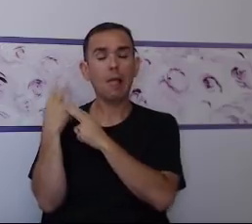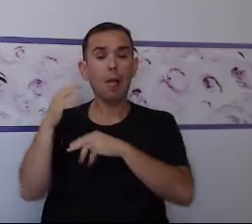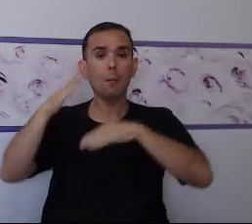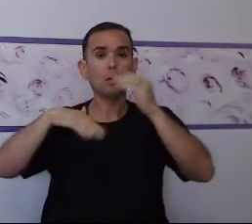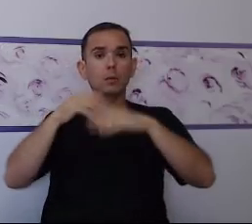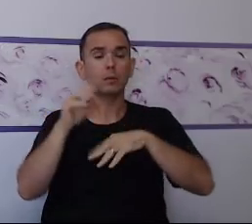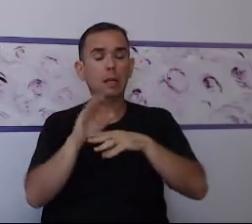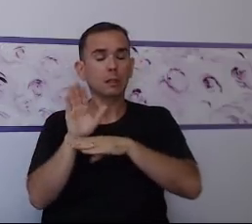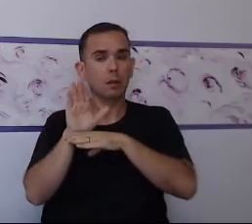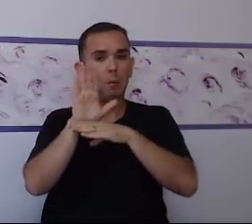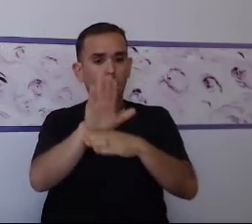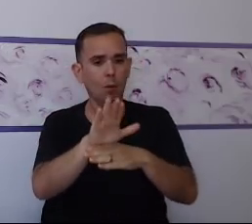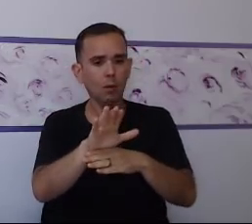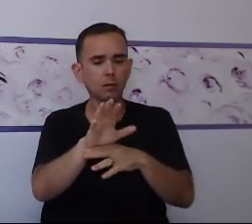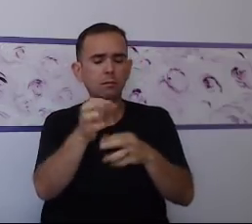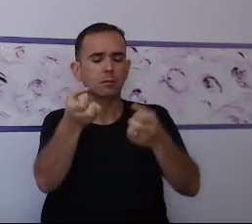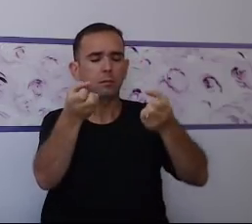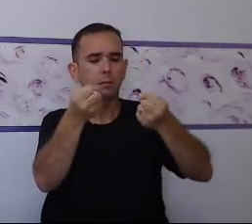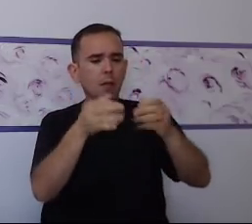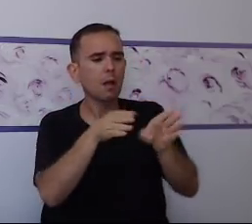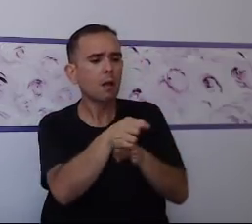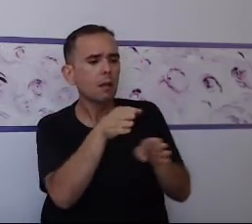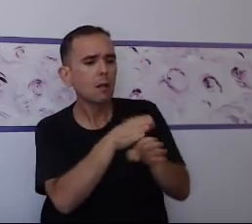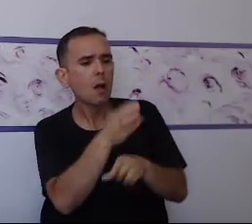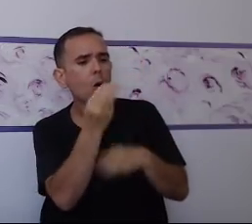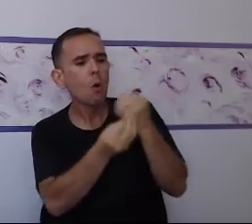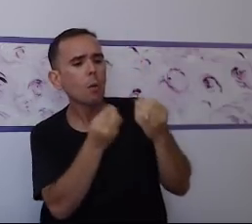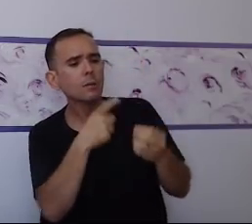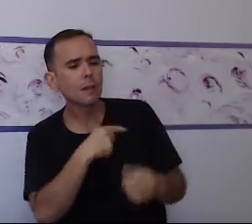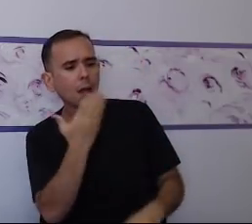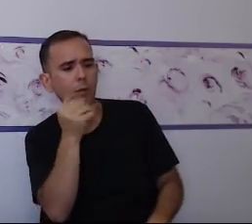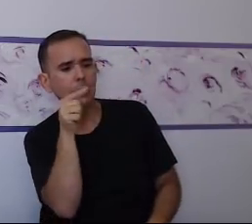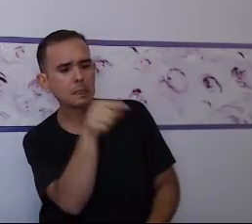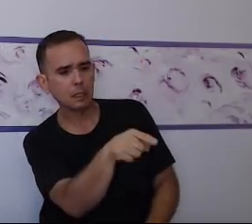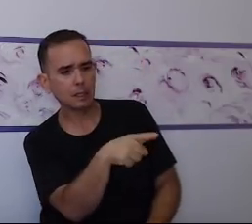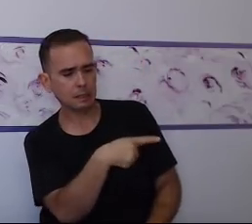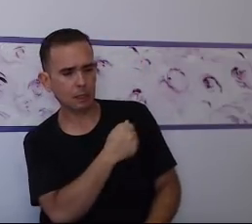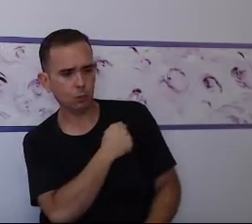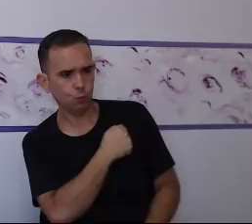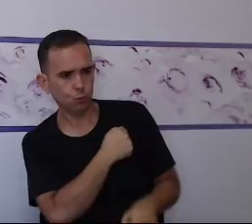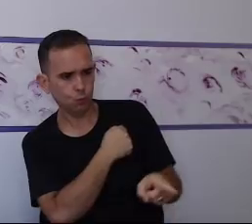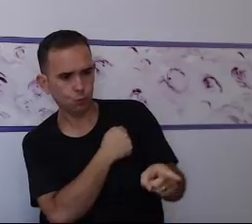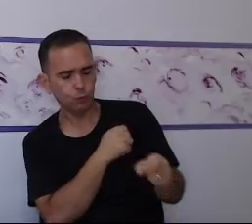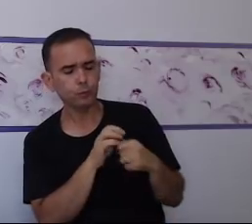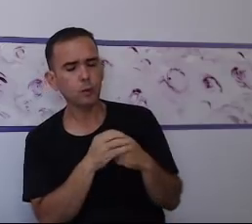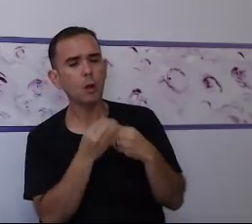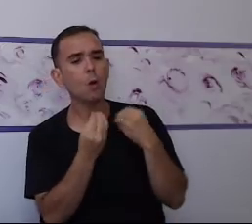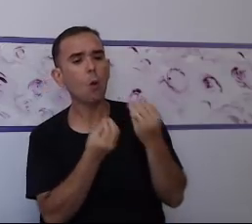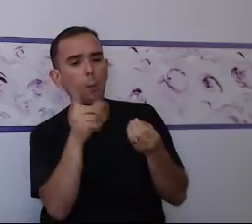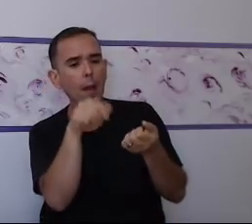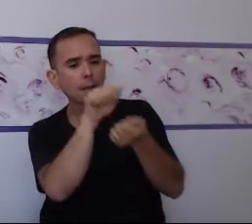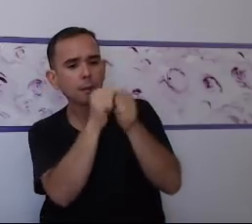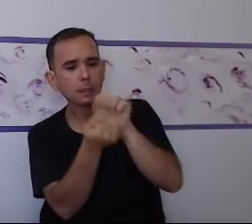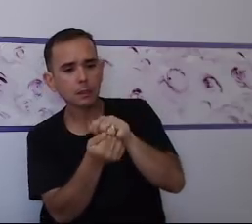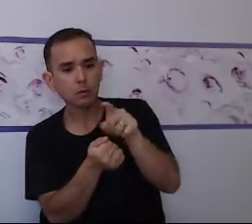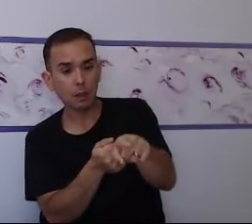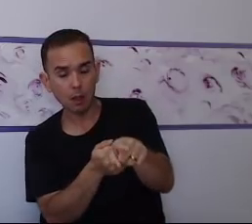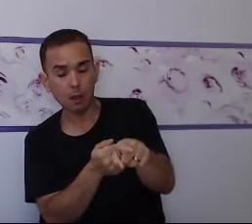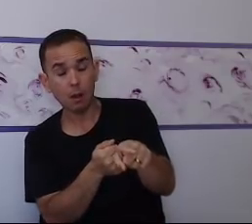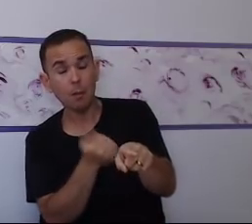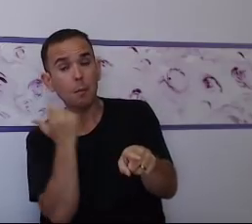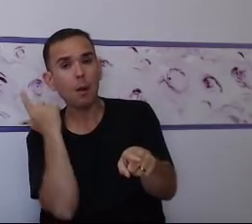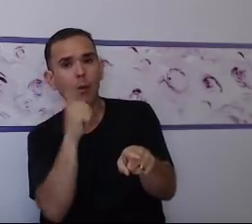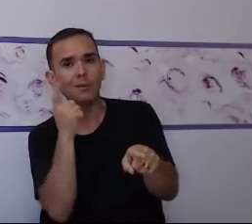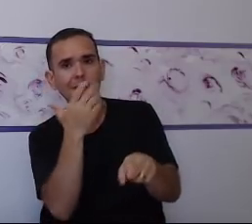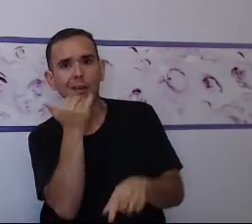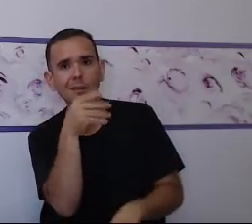apoio recebem as orientações de como vão estar alimentando esse aluno, como está sendo a adaptação dele para ele realizar